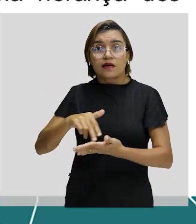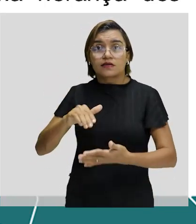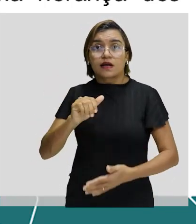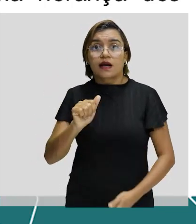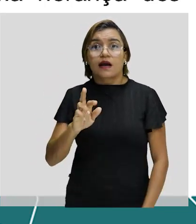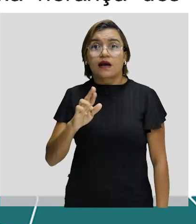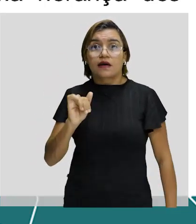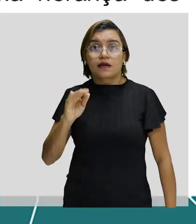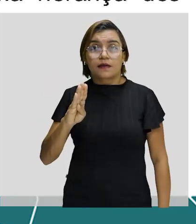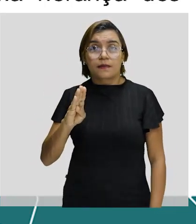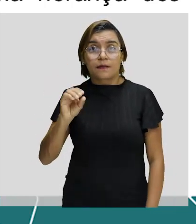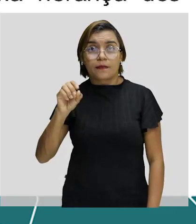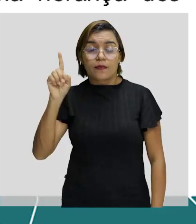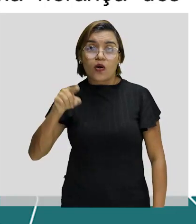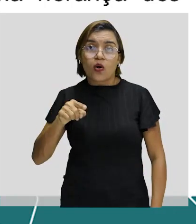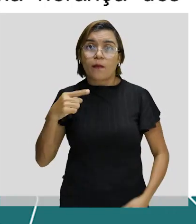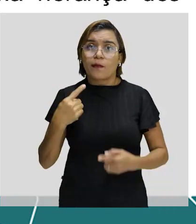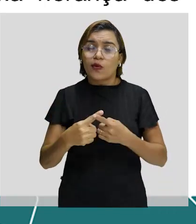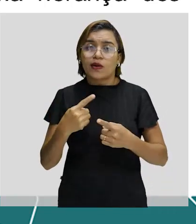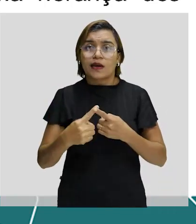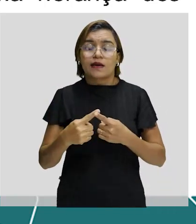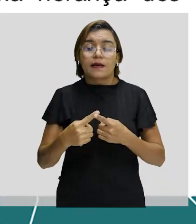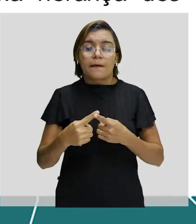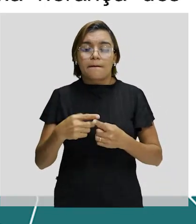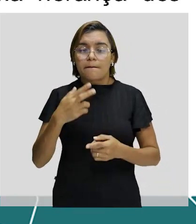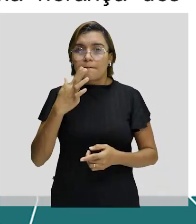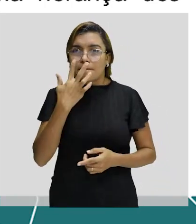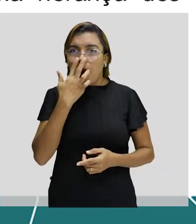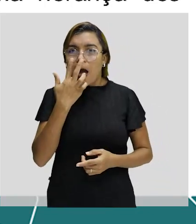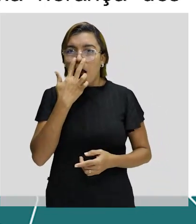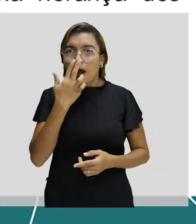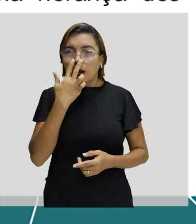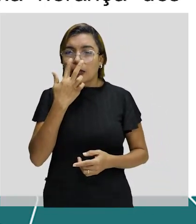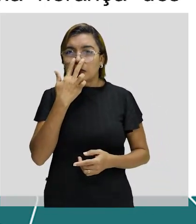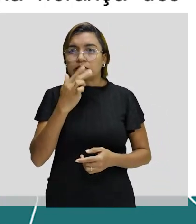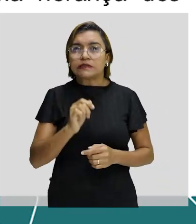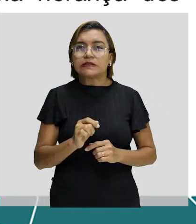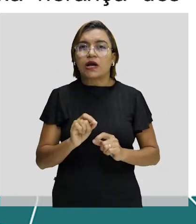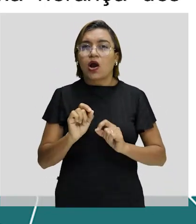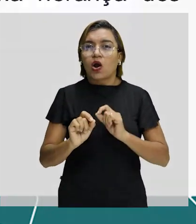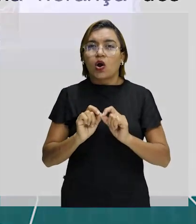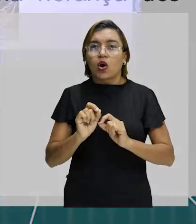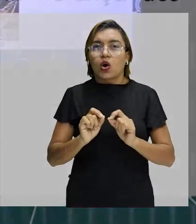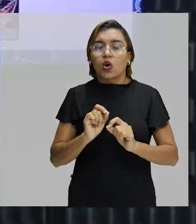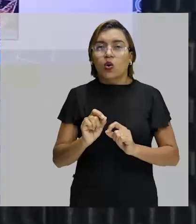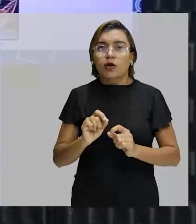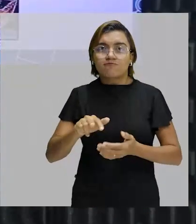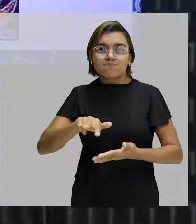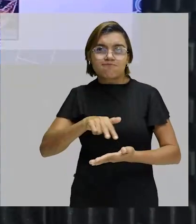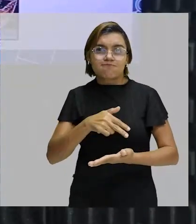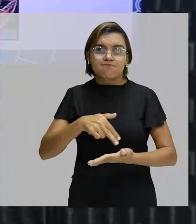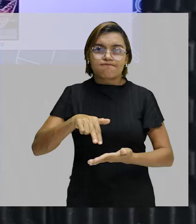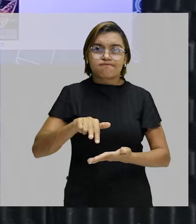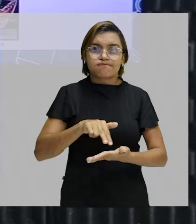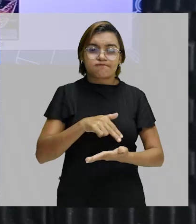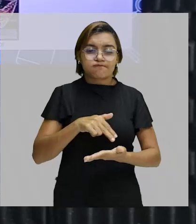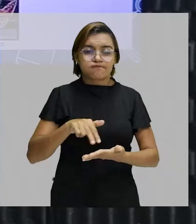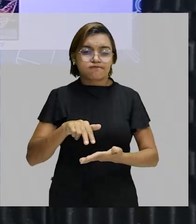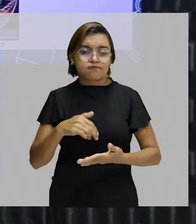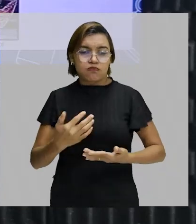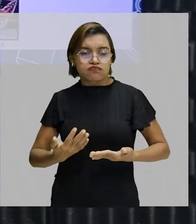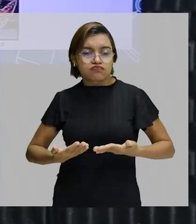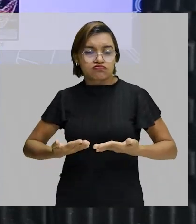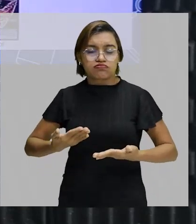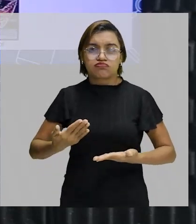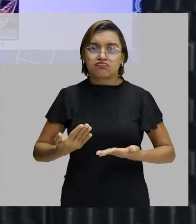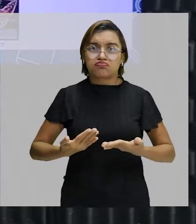carimbó. Era visto como uma dança profana, uma dança que envolvia muito ali a questão do quadril, era uma dança muito sensualizada,